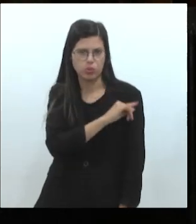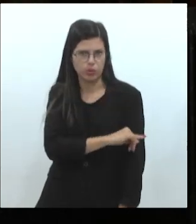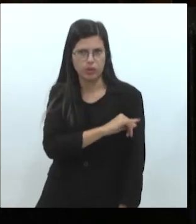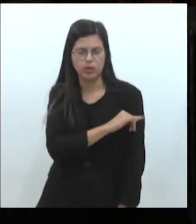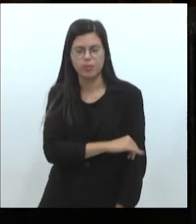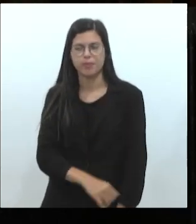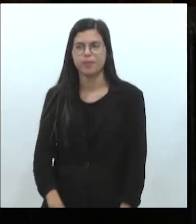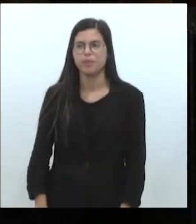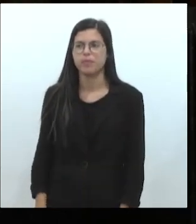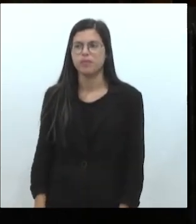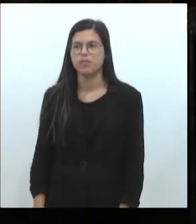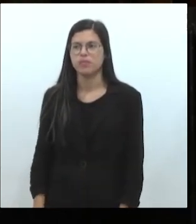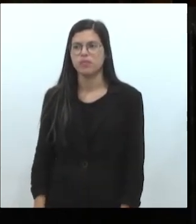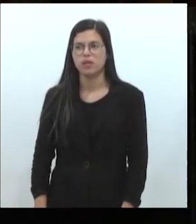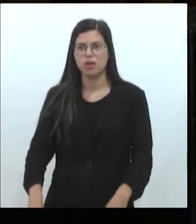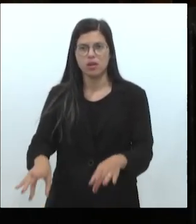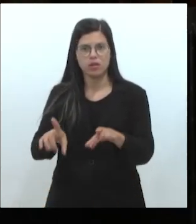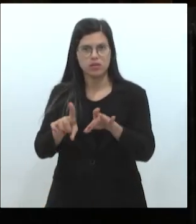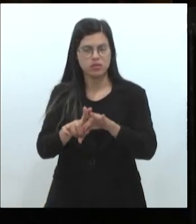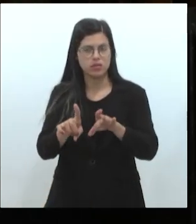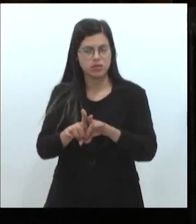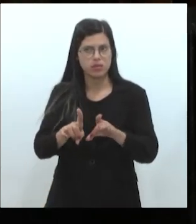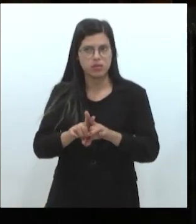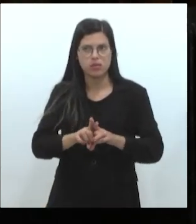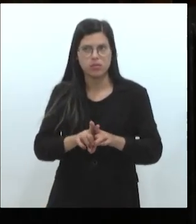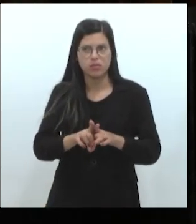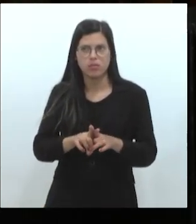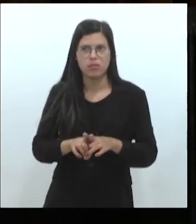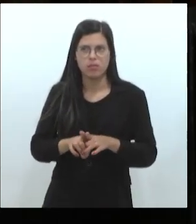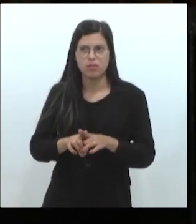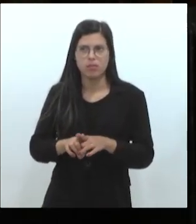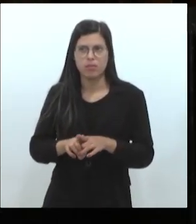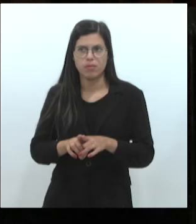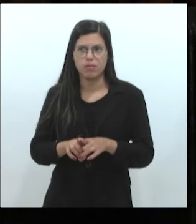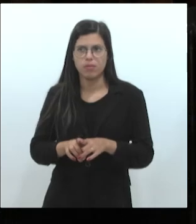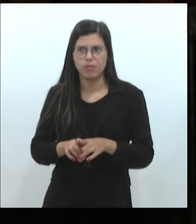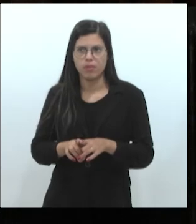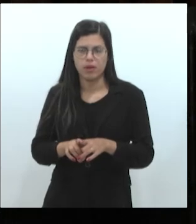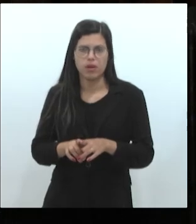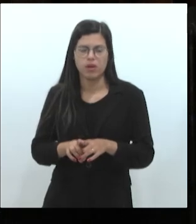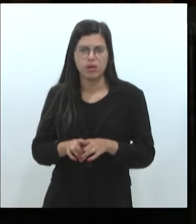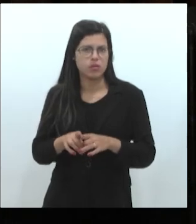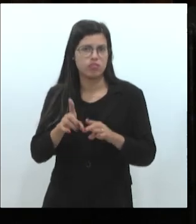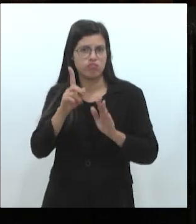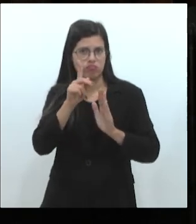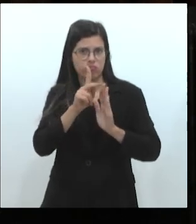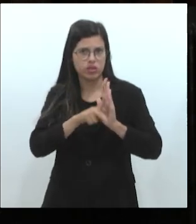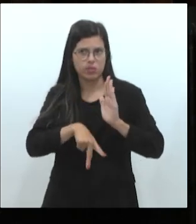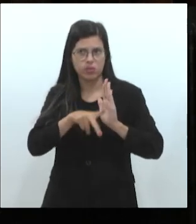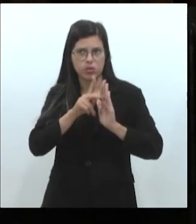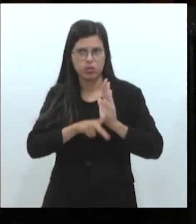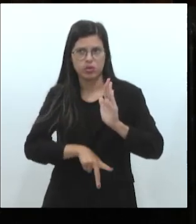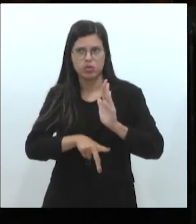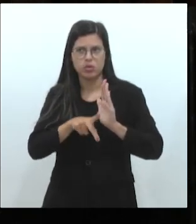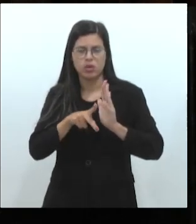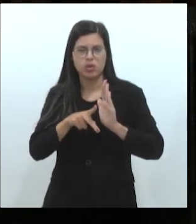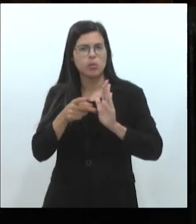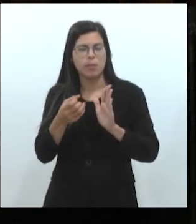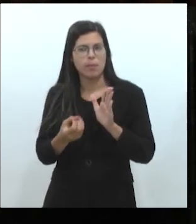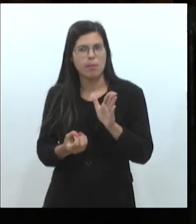E ainda a extensão a nível de projeto para ser